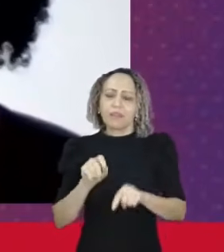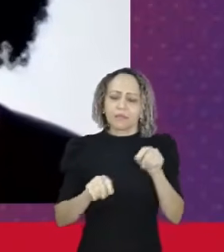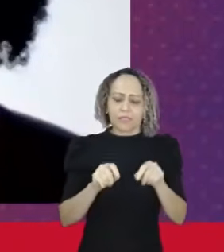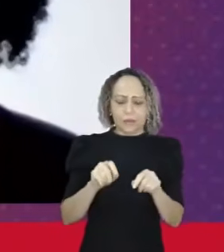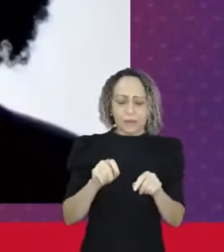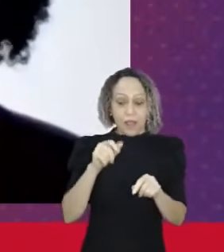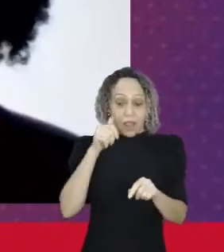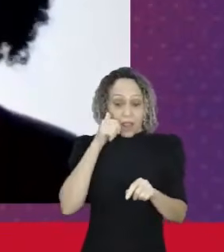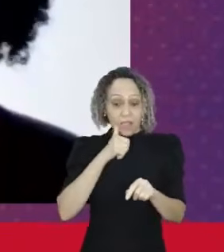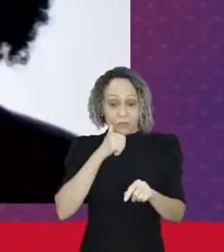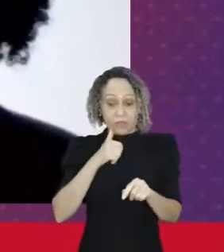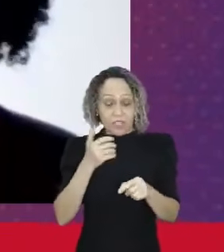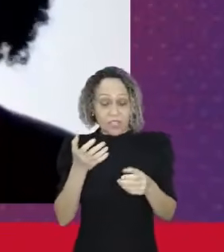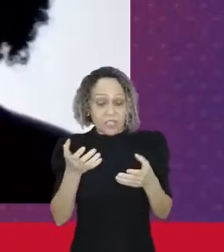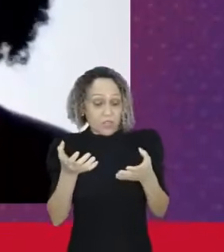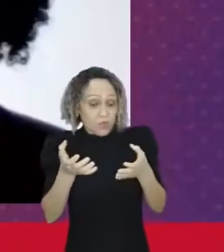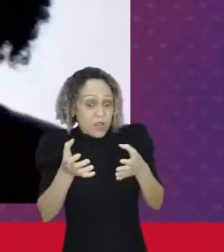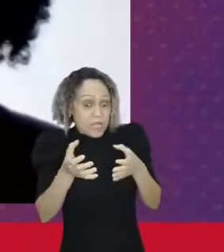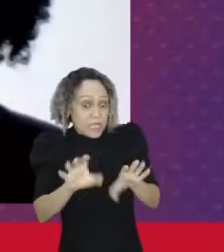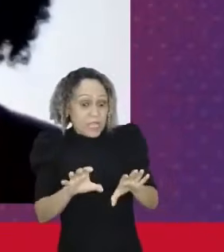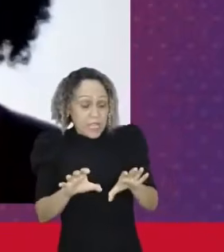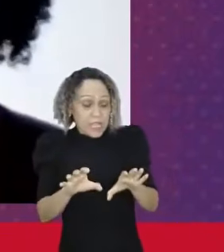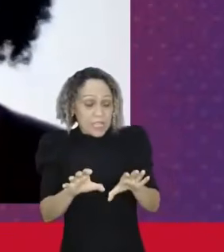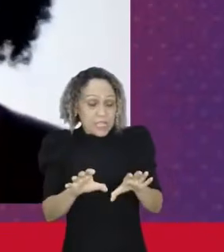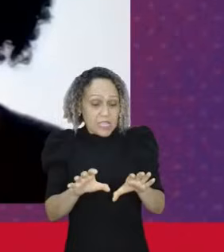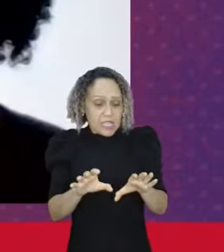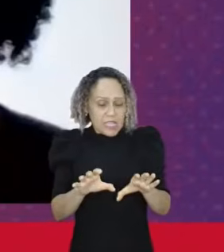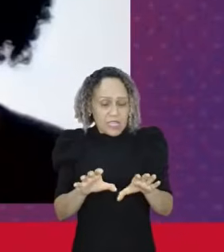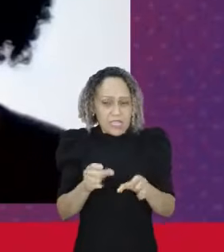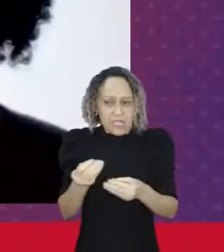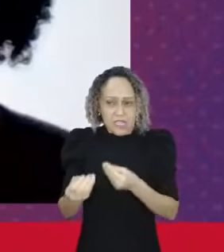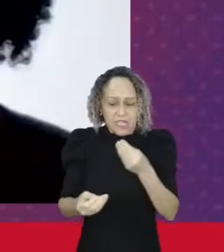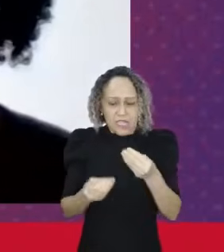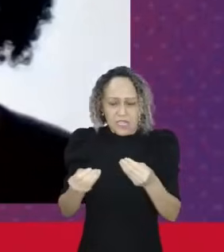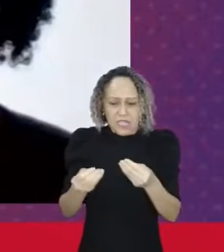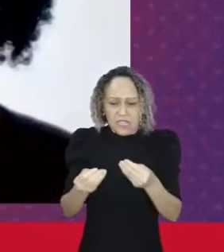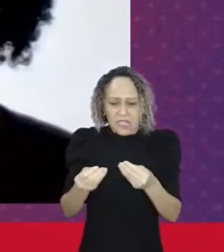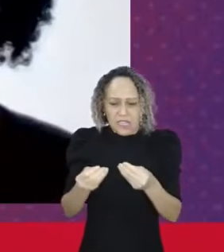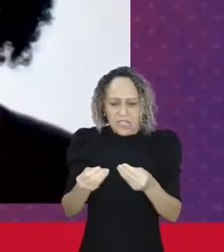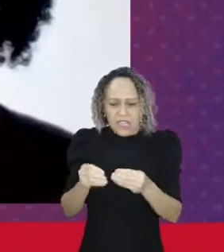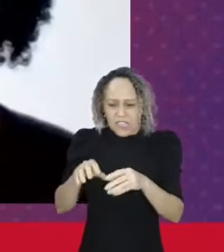territórios, à devastação e